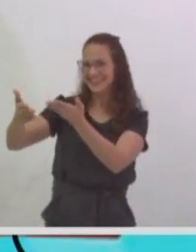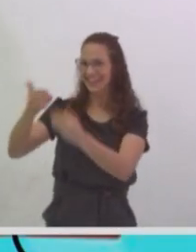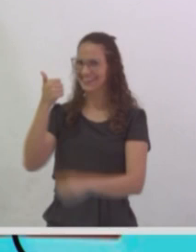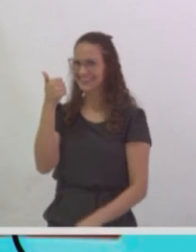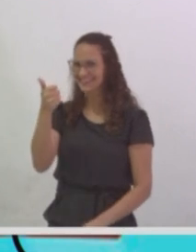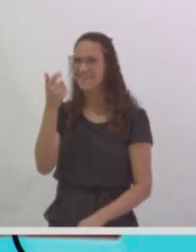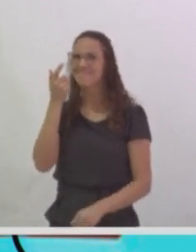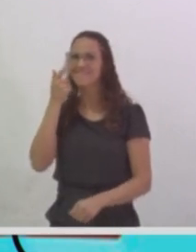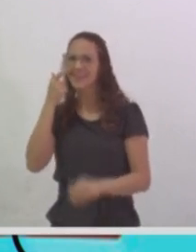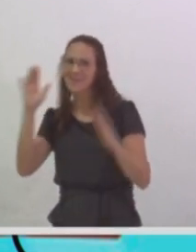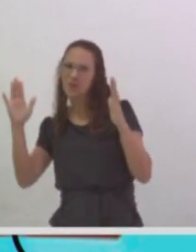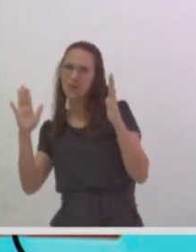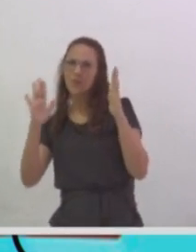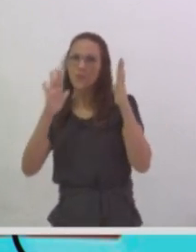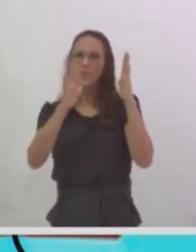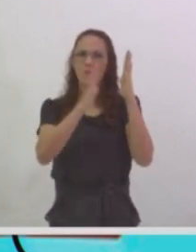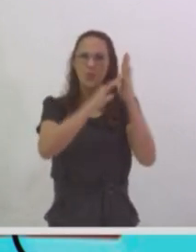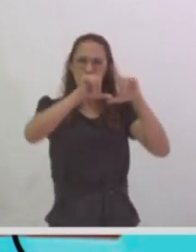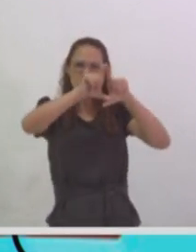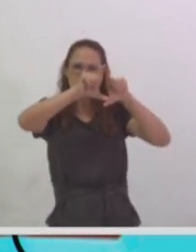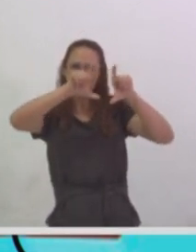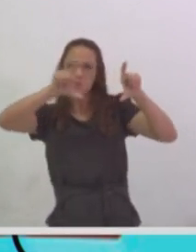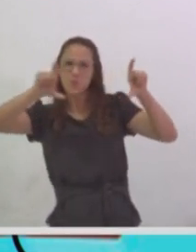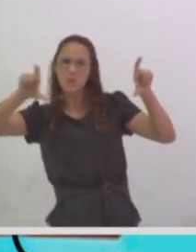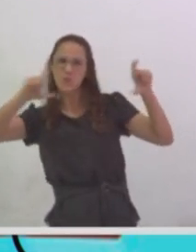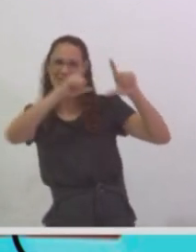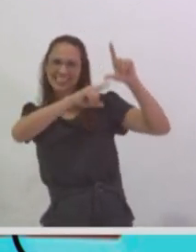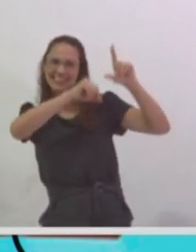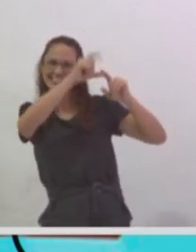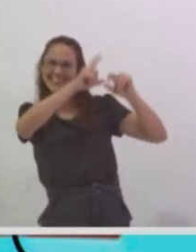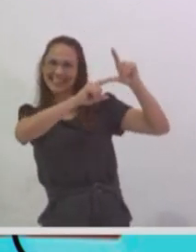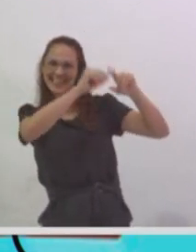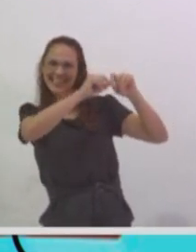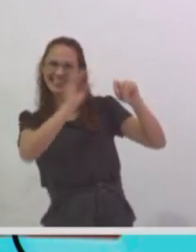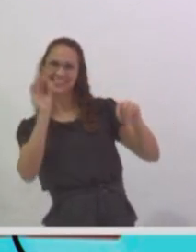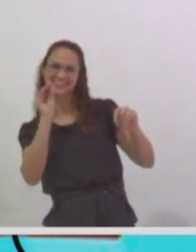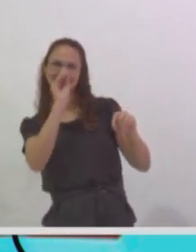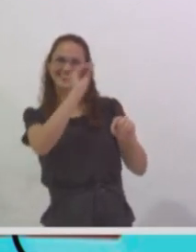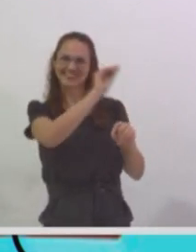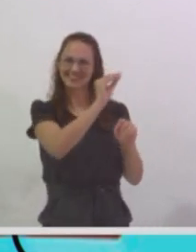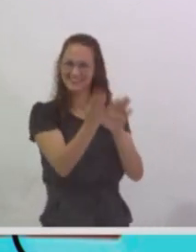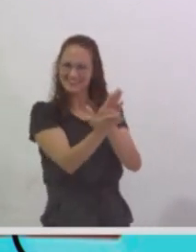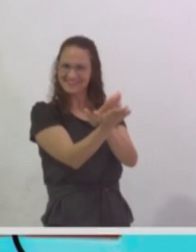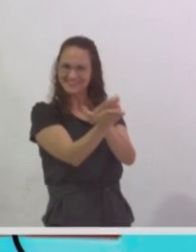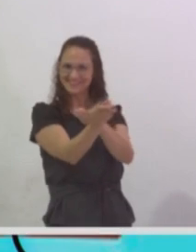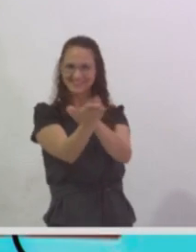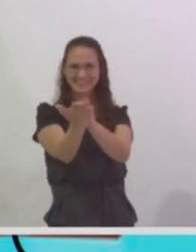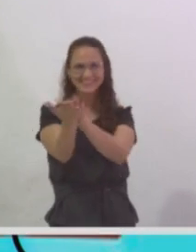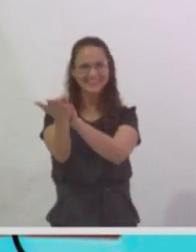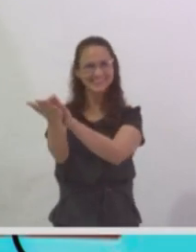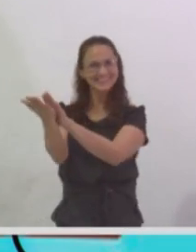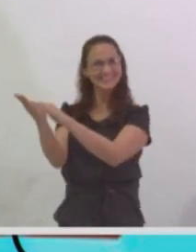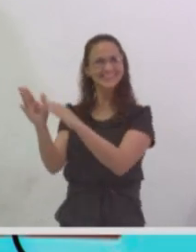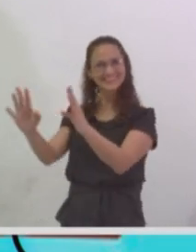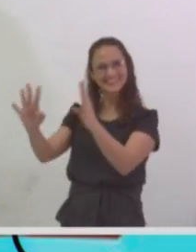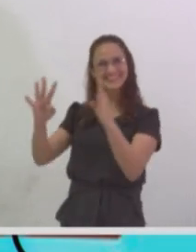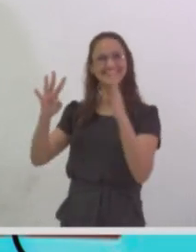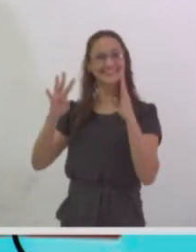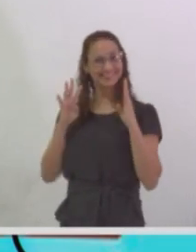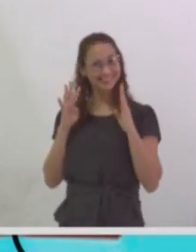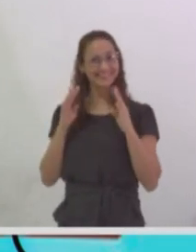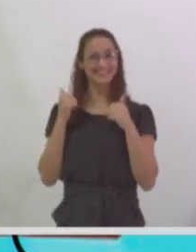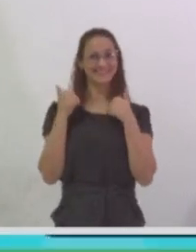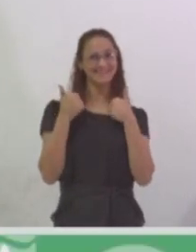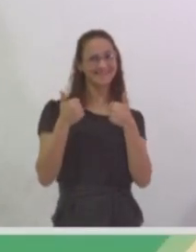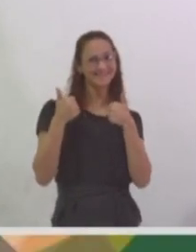estrelinha. Nós acabamos de ganhar a nossa primeira estrelinha. Parabéns a todos vocês que estão antenados na nossa aula.